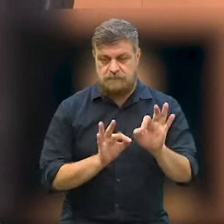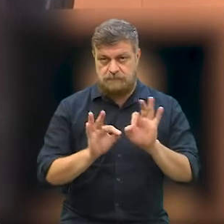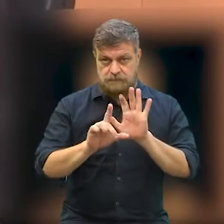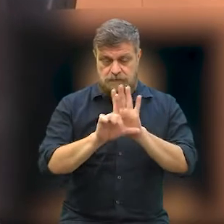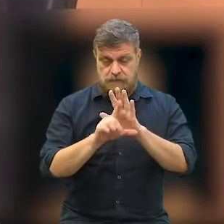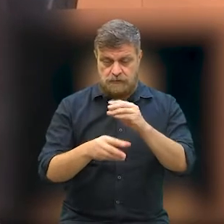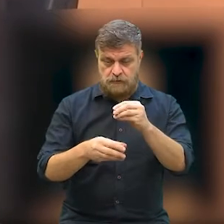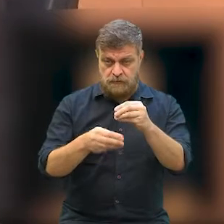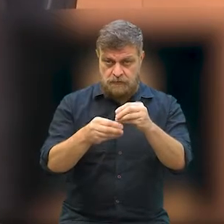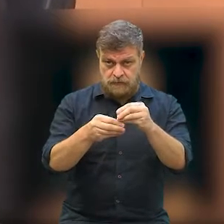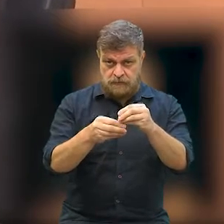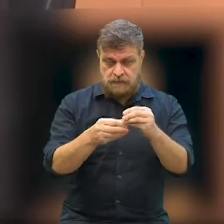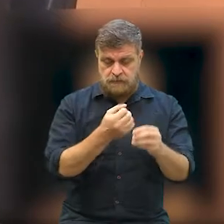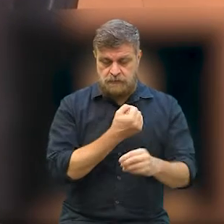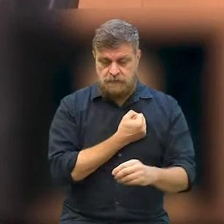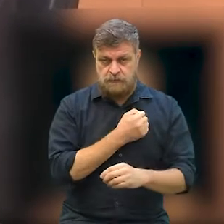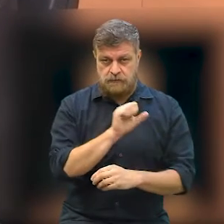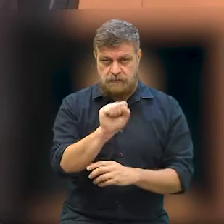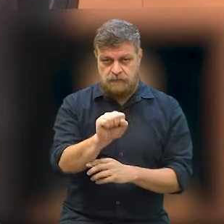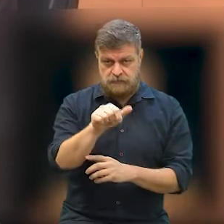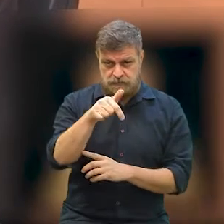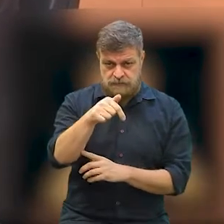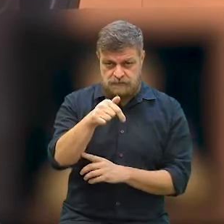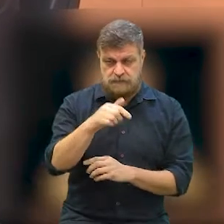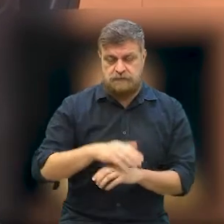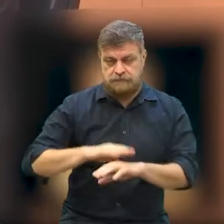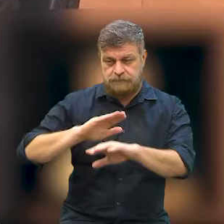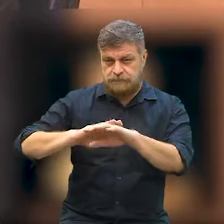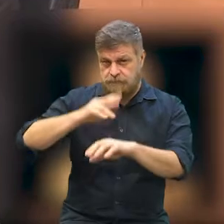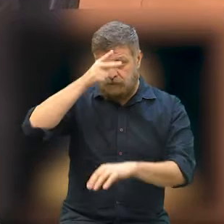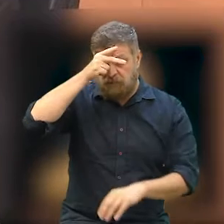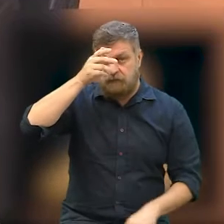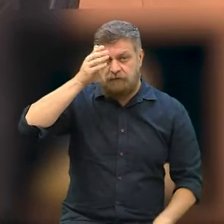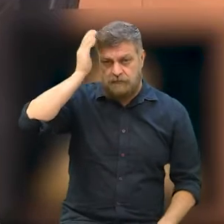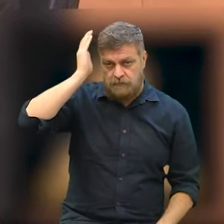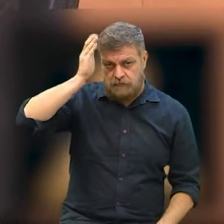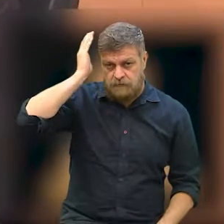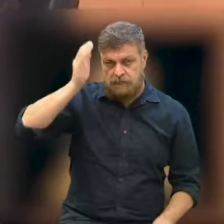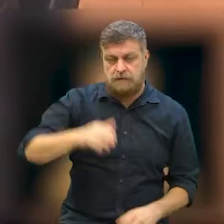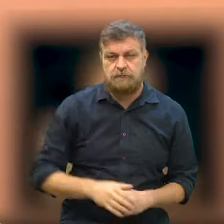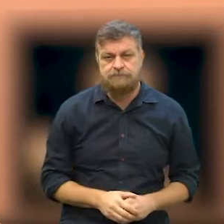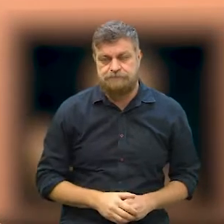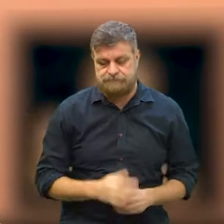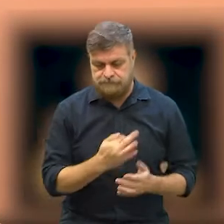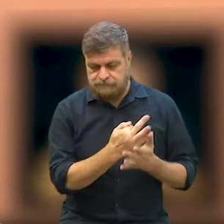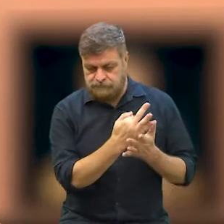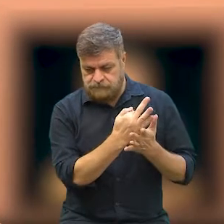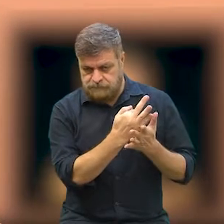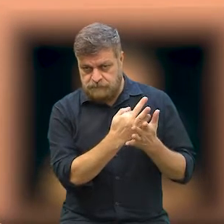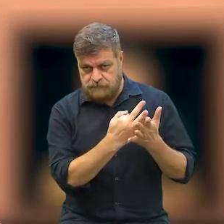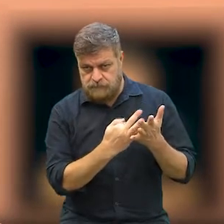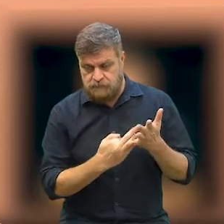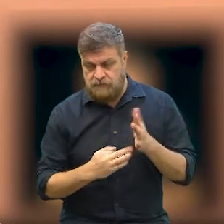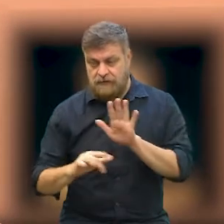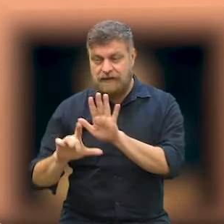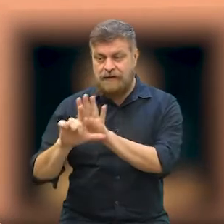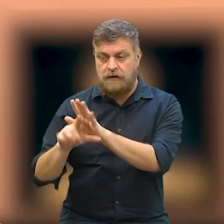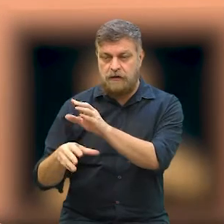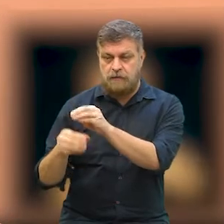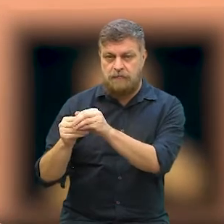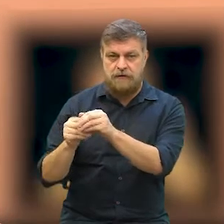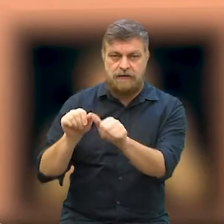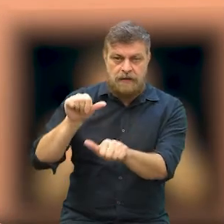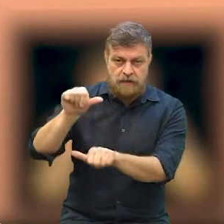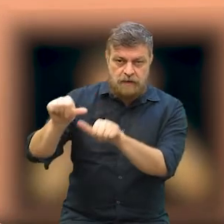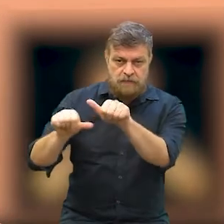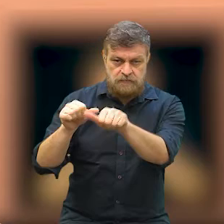o projeto de lei complementar de nº 87 de autoria do prefeito Dário saadi é o texto que altera outra lei